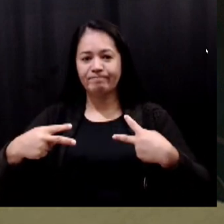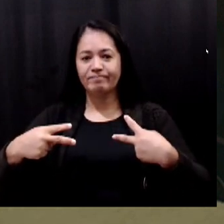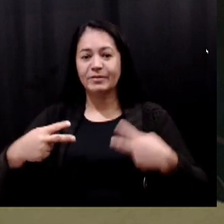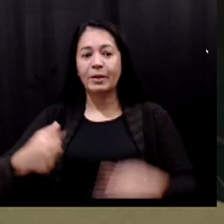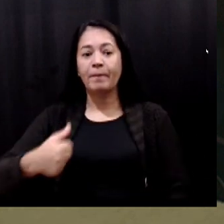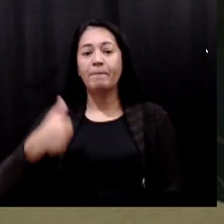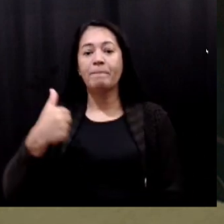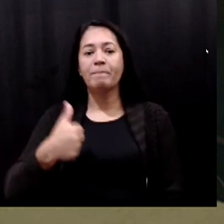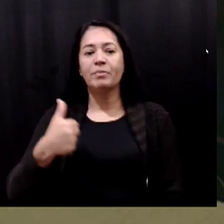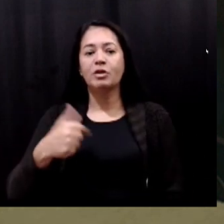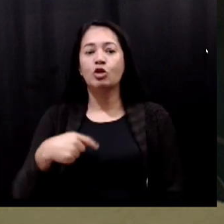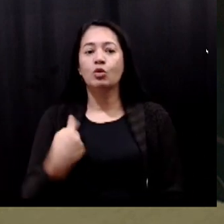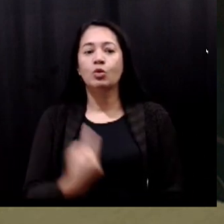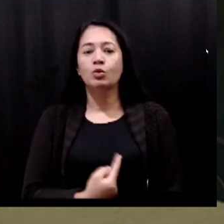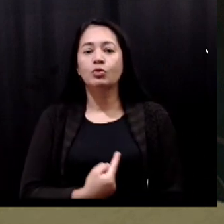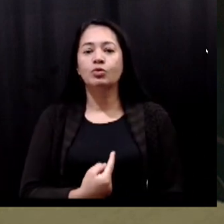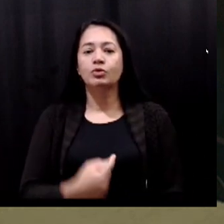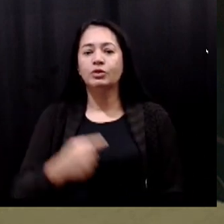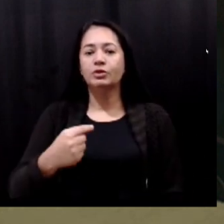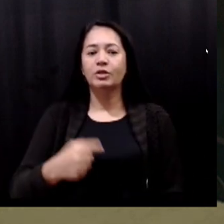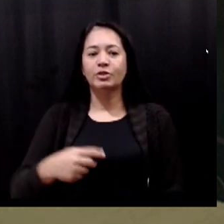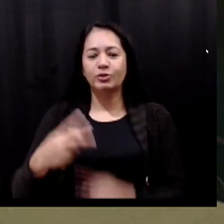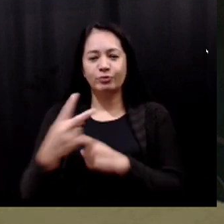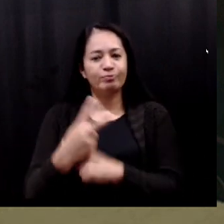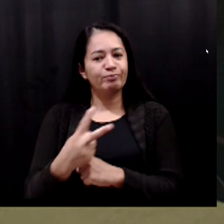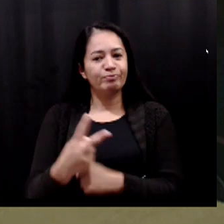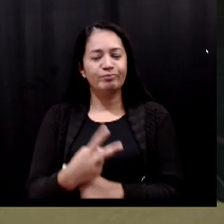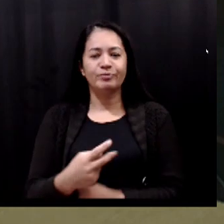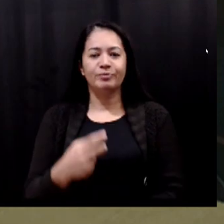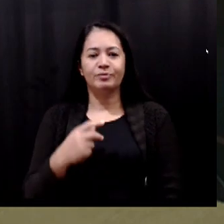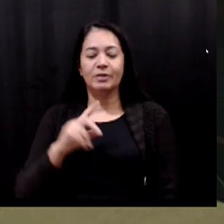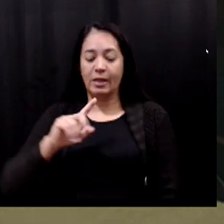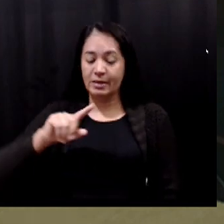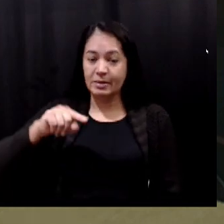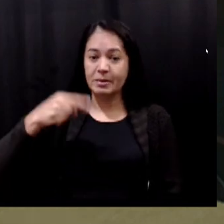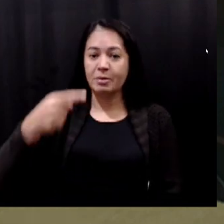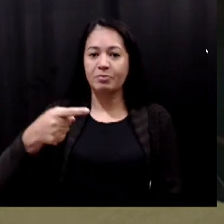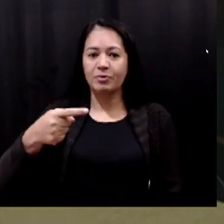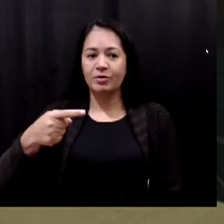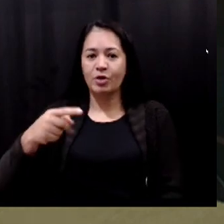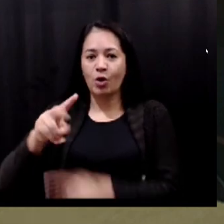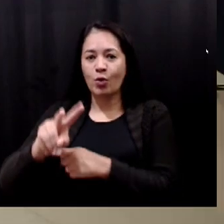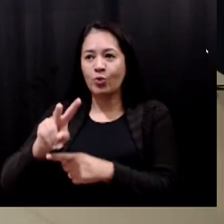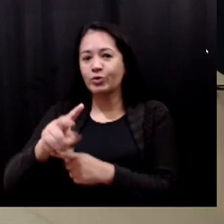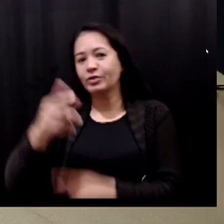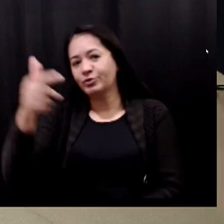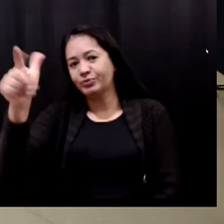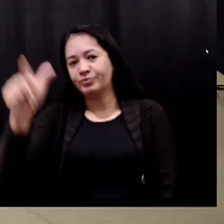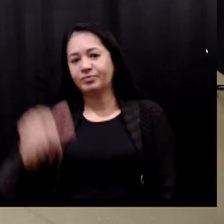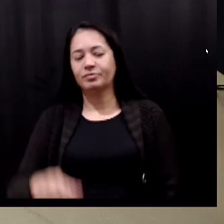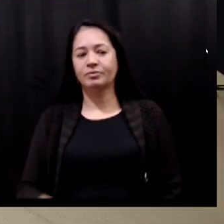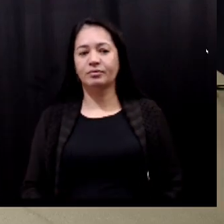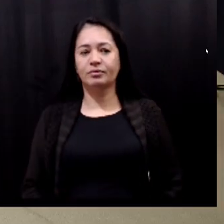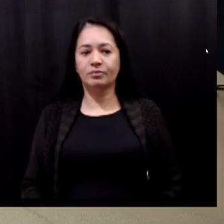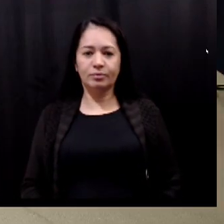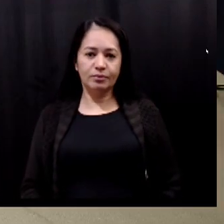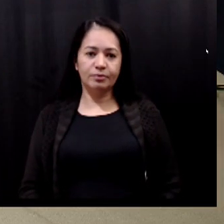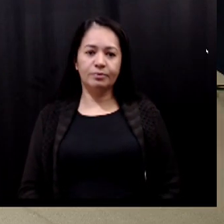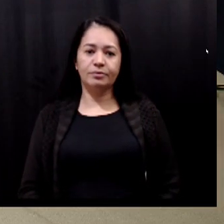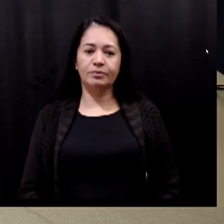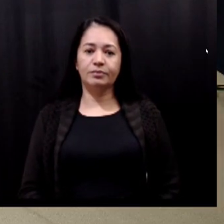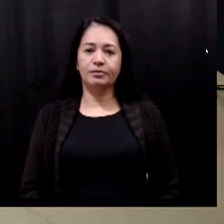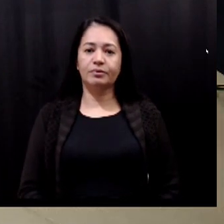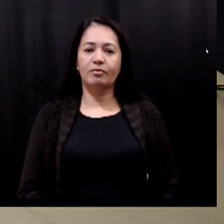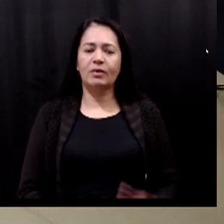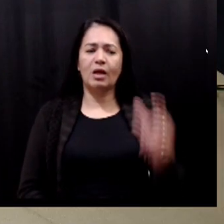nosso autocuidado. Para depois a gente poder cuidar isso. O Rubi, tem uma coisa muito interessante que quando